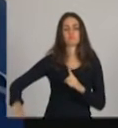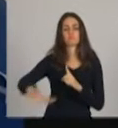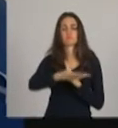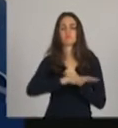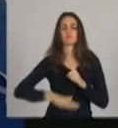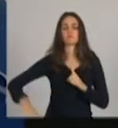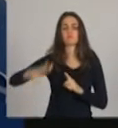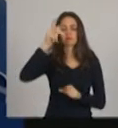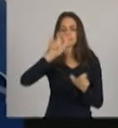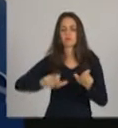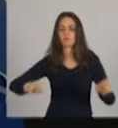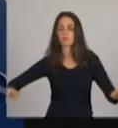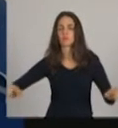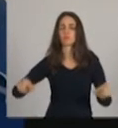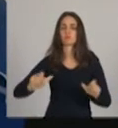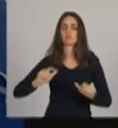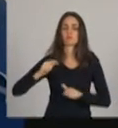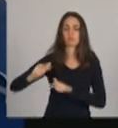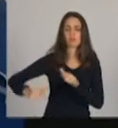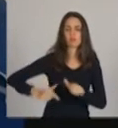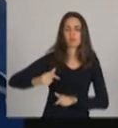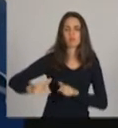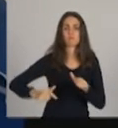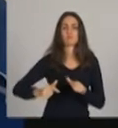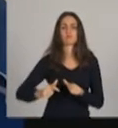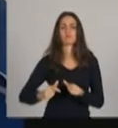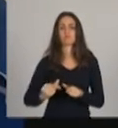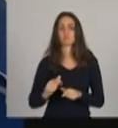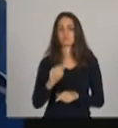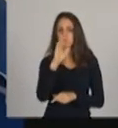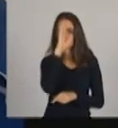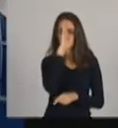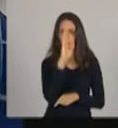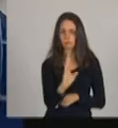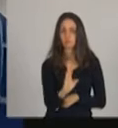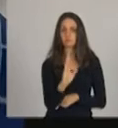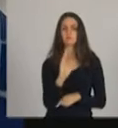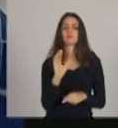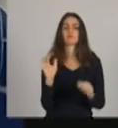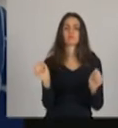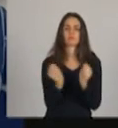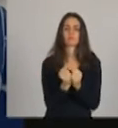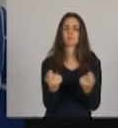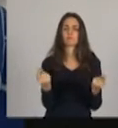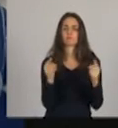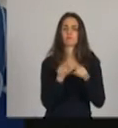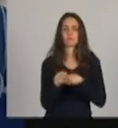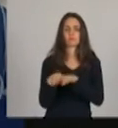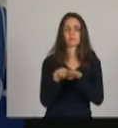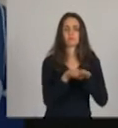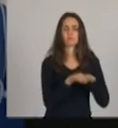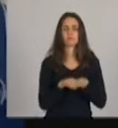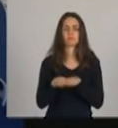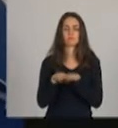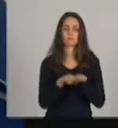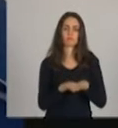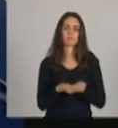onde o trabalho, nesse momento, tenha participação conjuntural com os